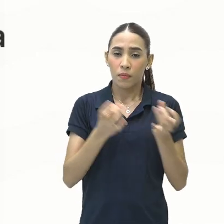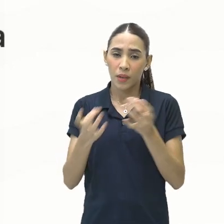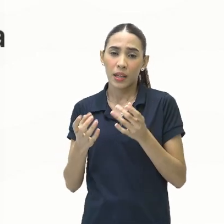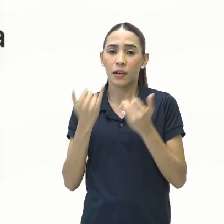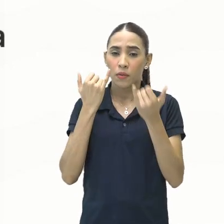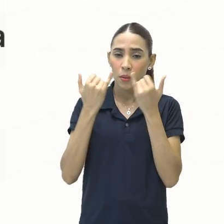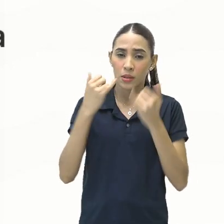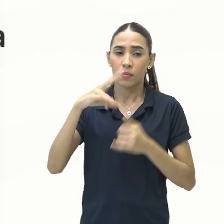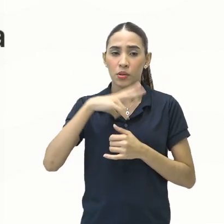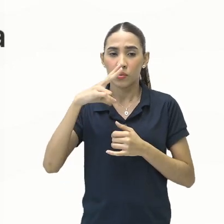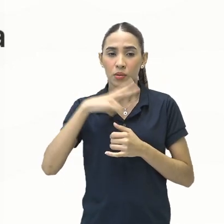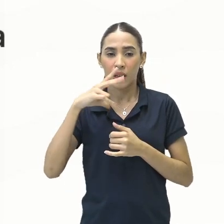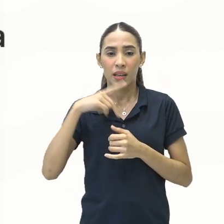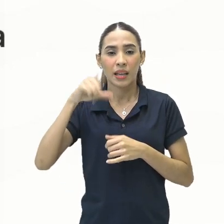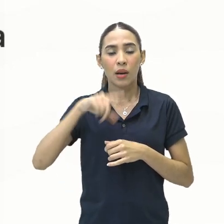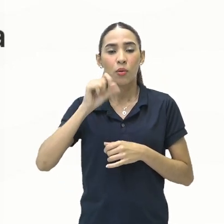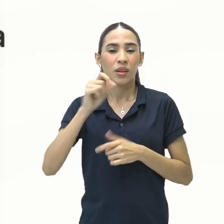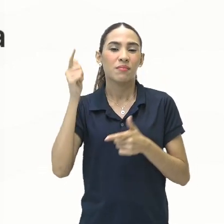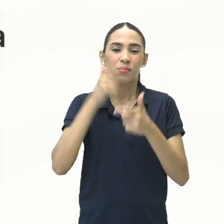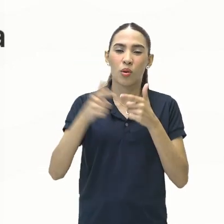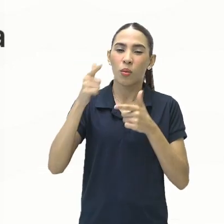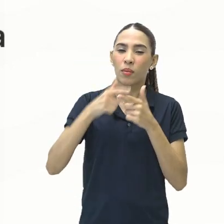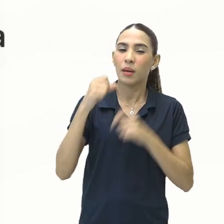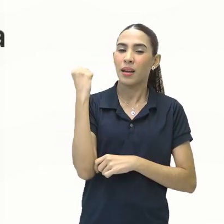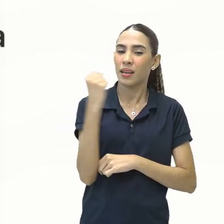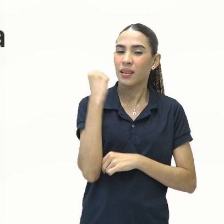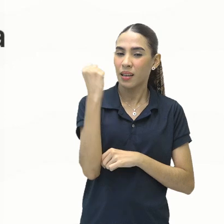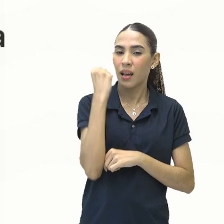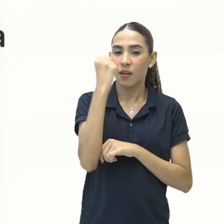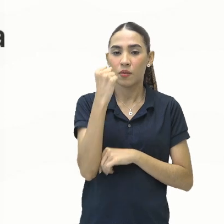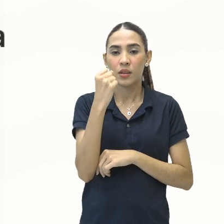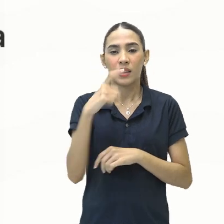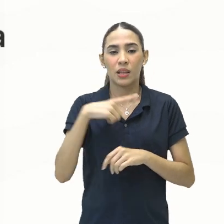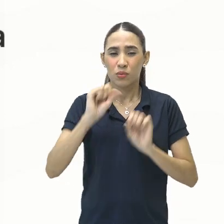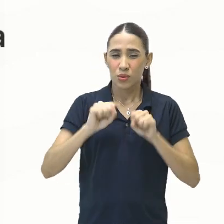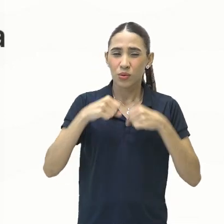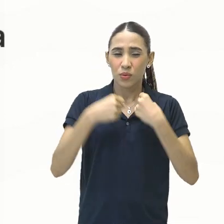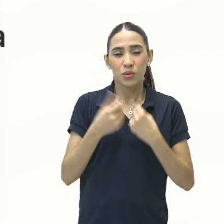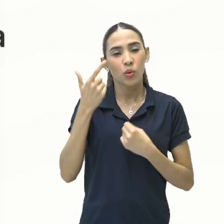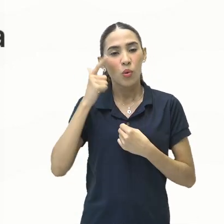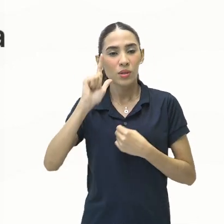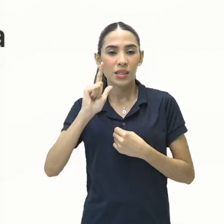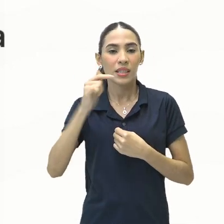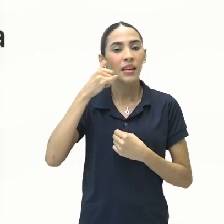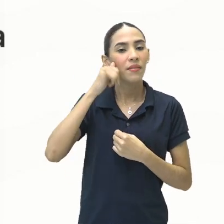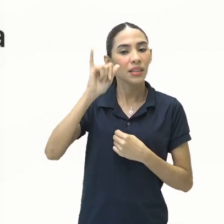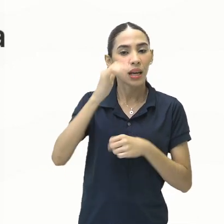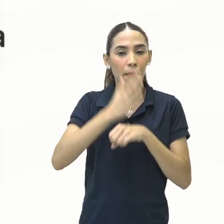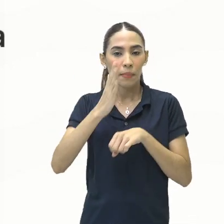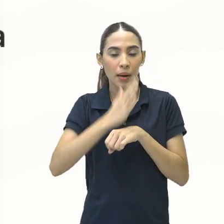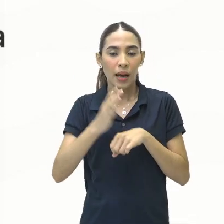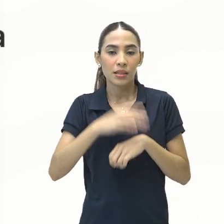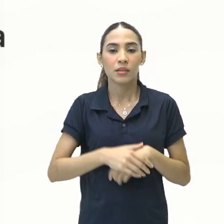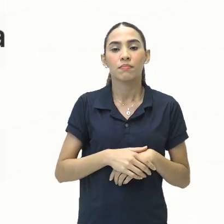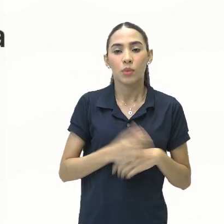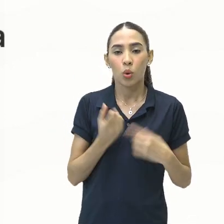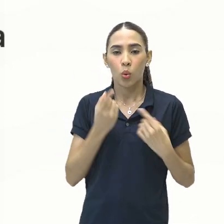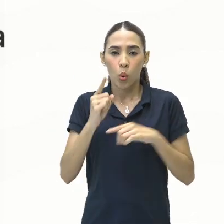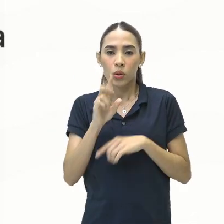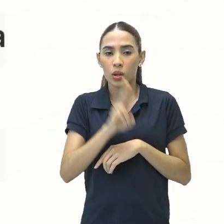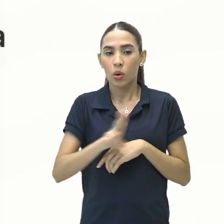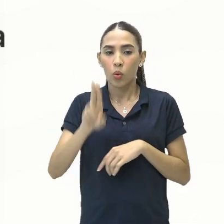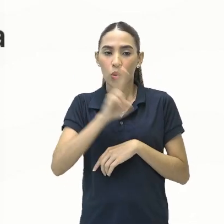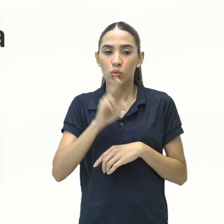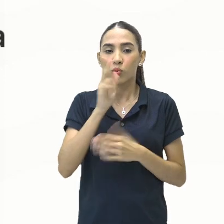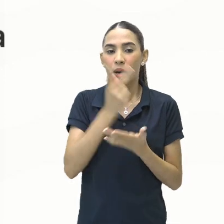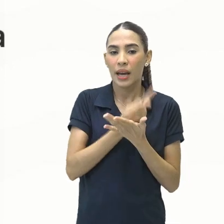de usuários se mostra um grande problema. Apesar dos esforços para coibir essa prática, o combate à manipulação de usuários por meio